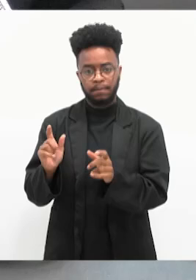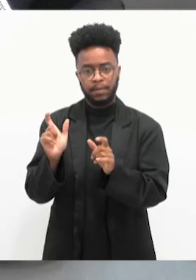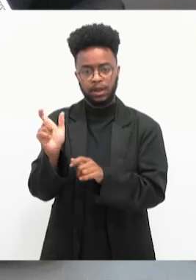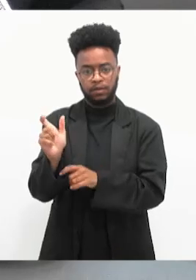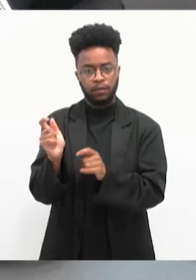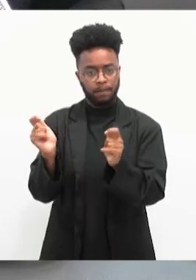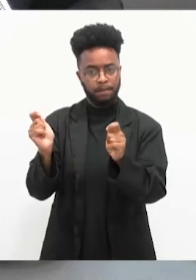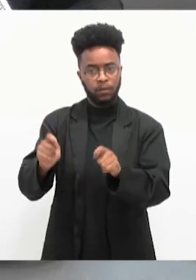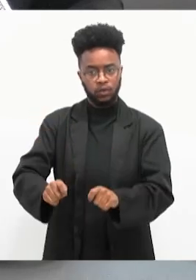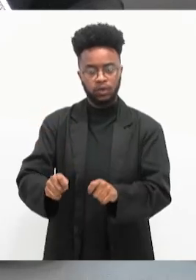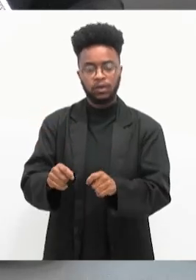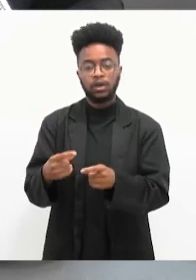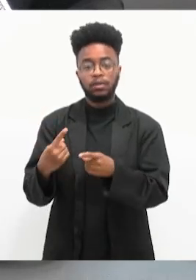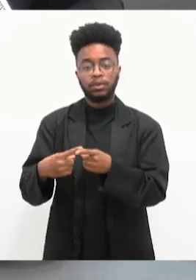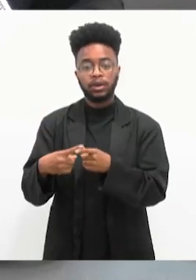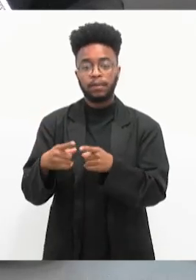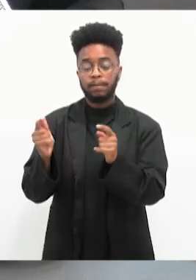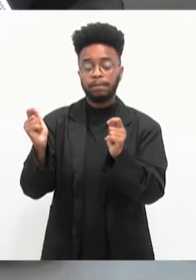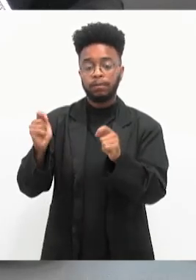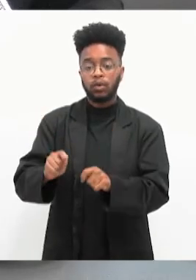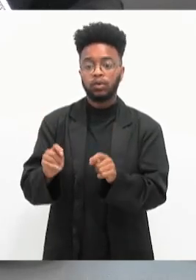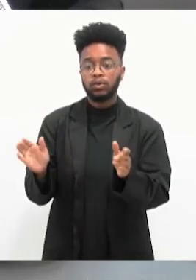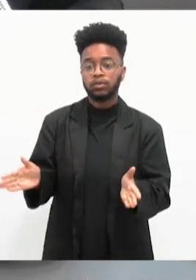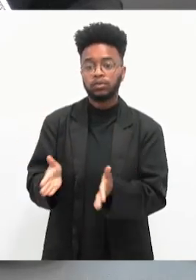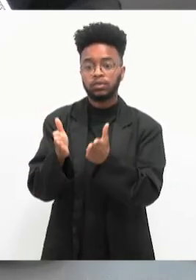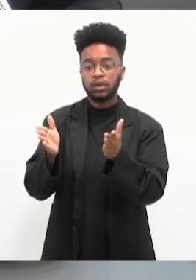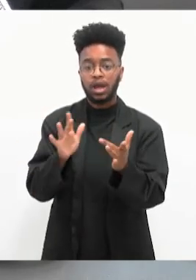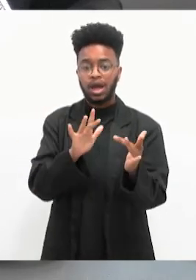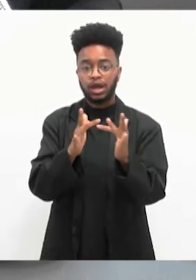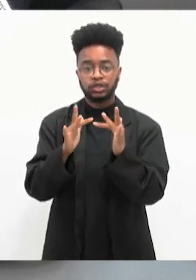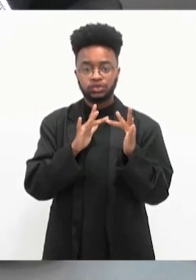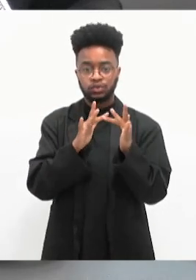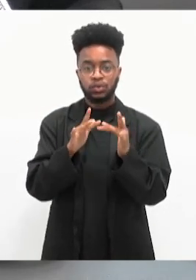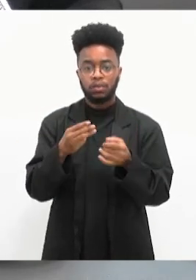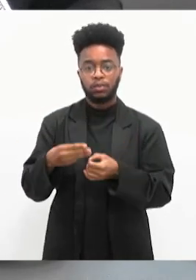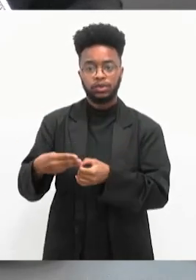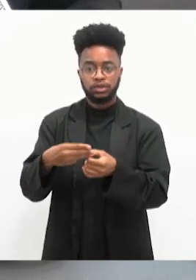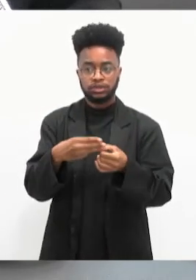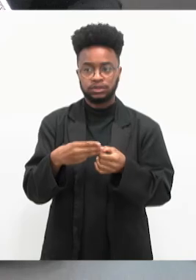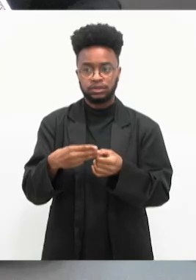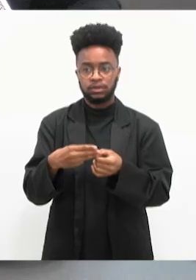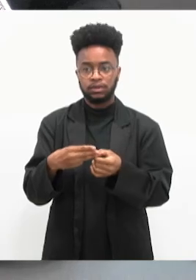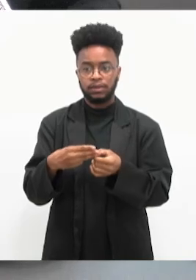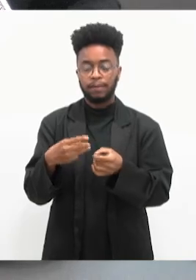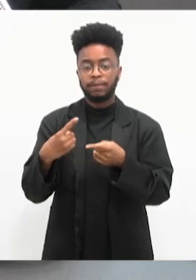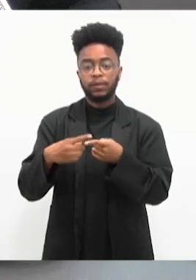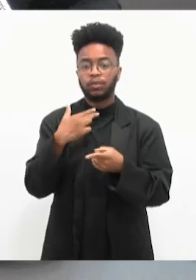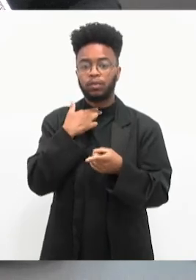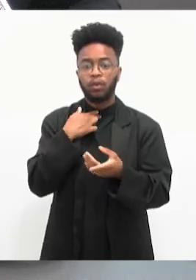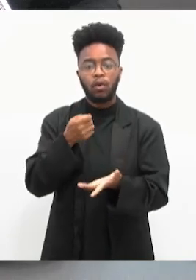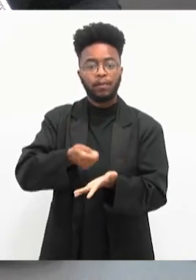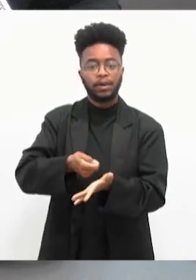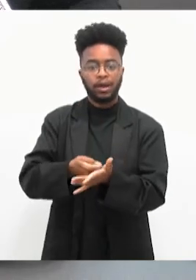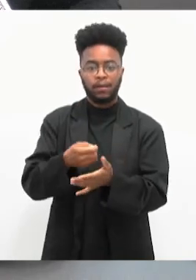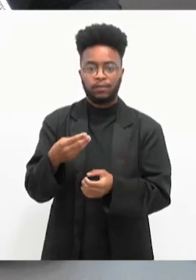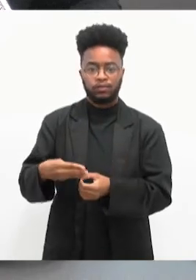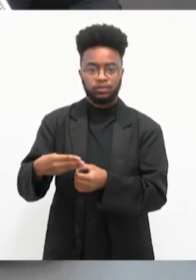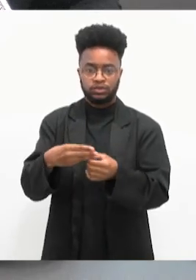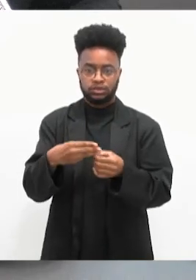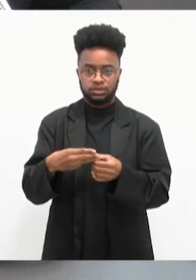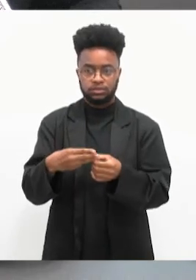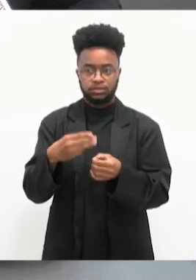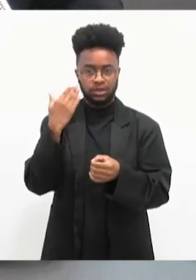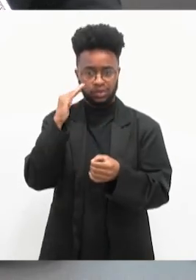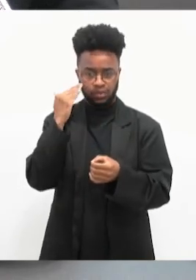aí poderá promover em articulação com os municípios. Você não pode obrigar os municípios.